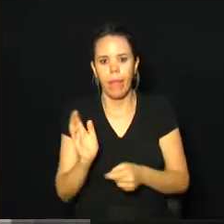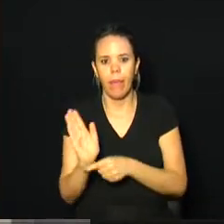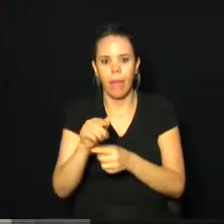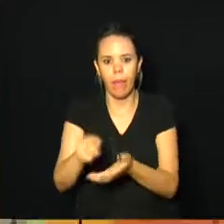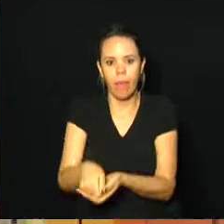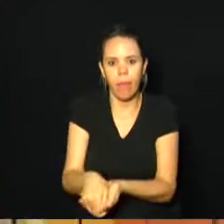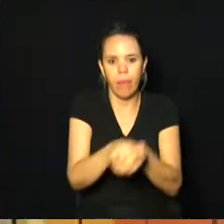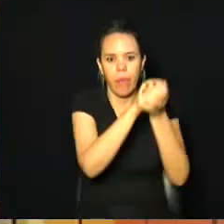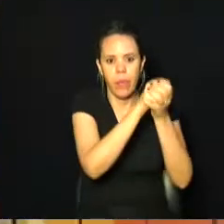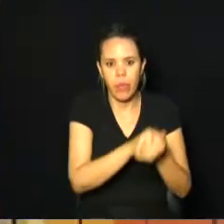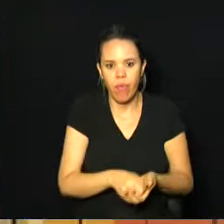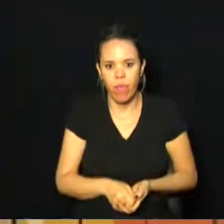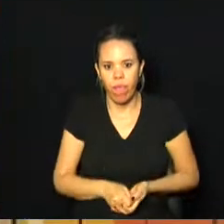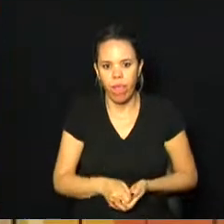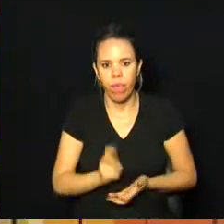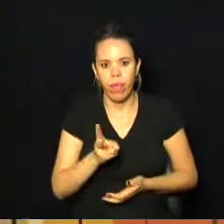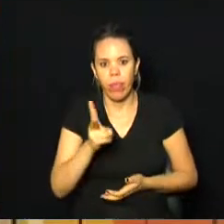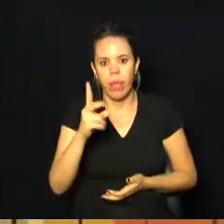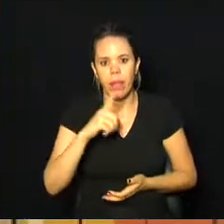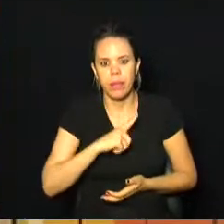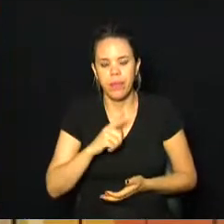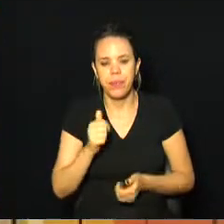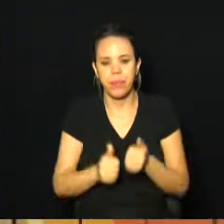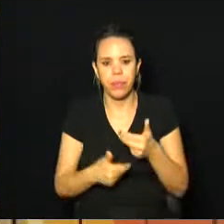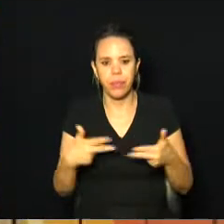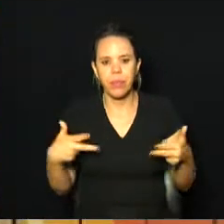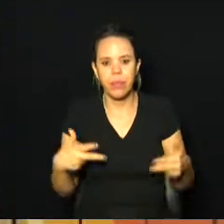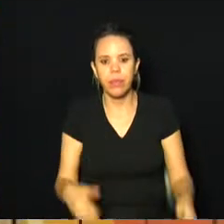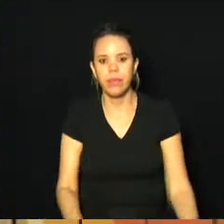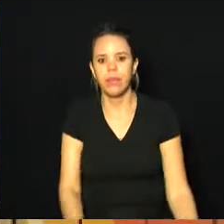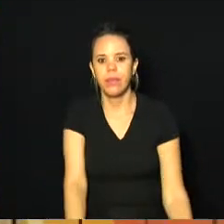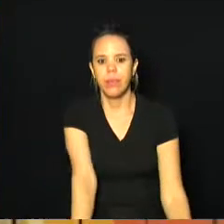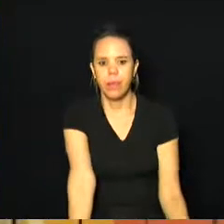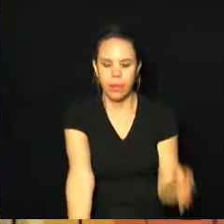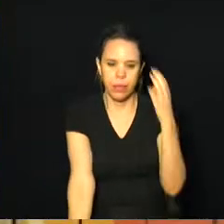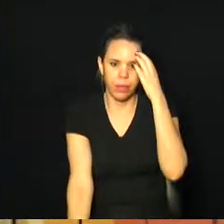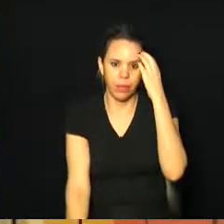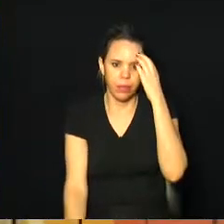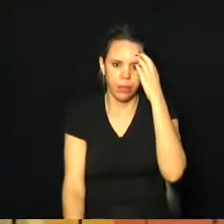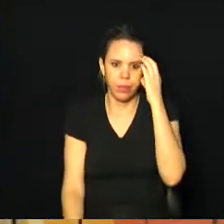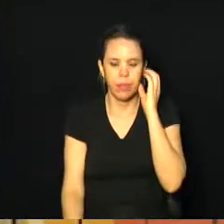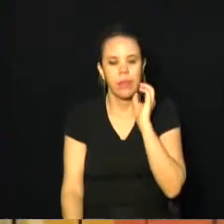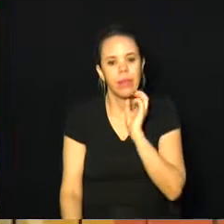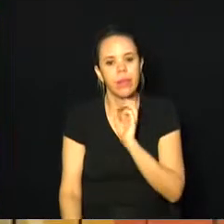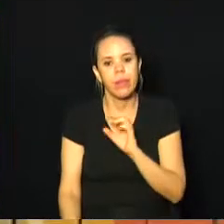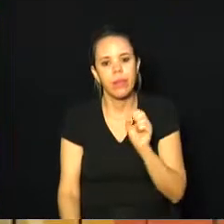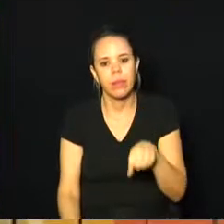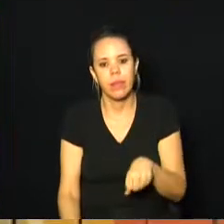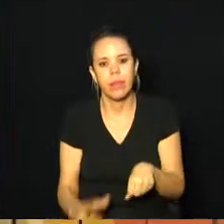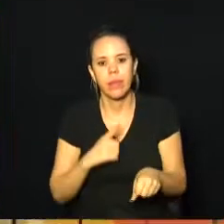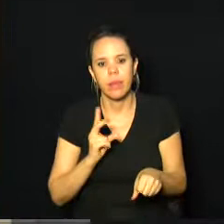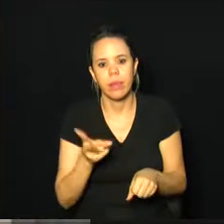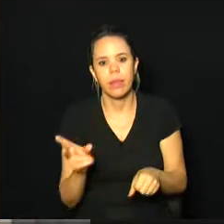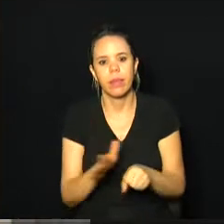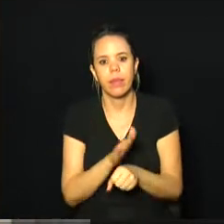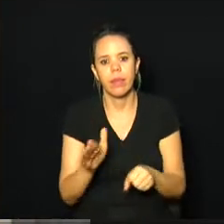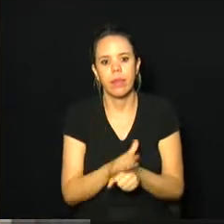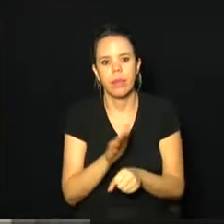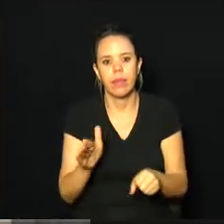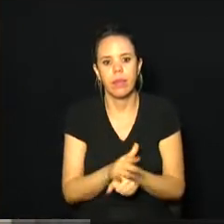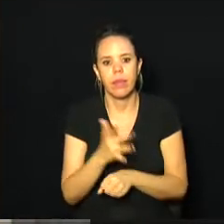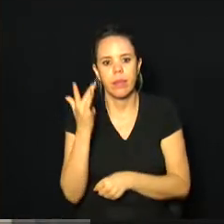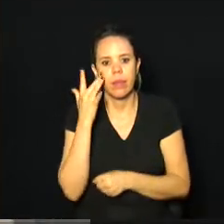voleibol e sempre teve aí jogando, joguei no Taquaral também, no ginásio. Sim. E sempre estava lotado. Então, eu